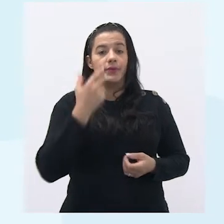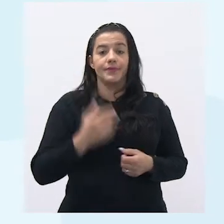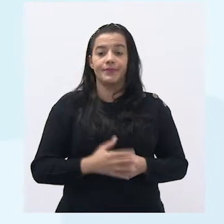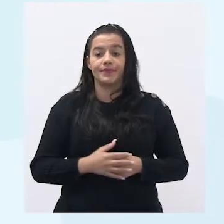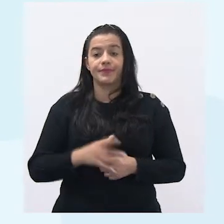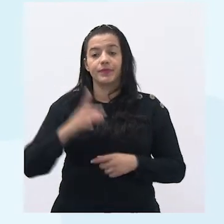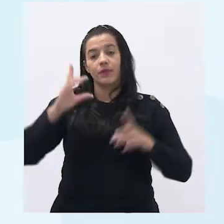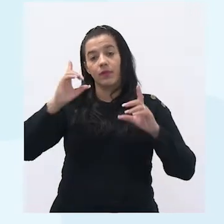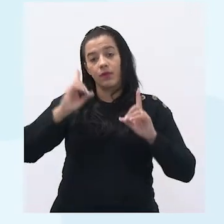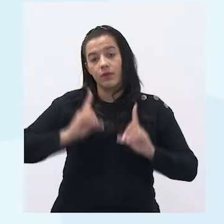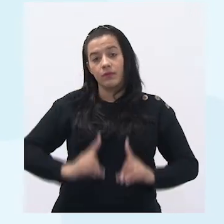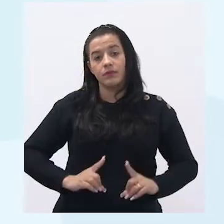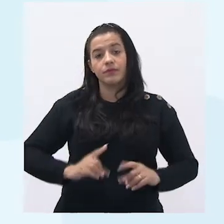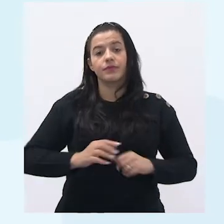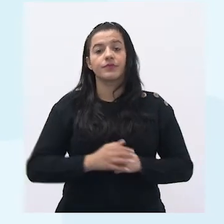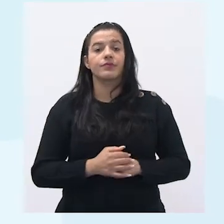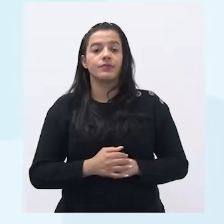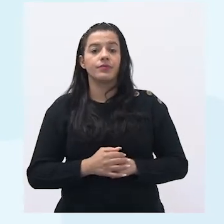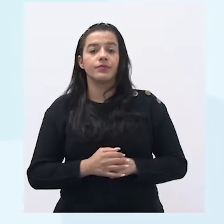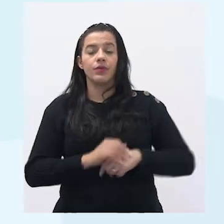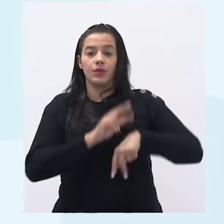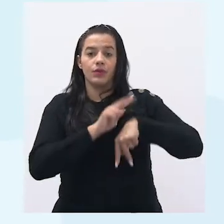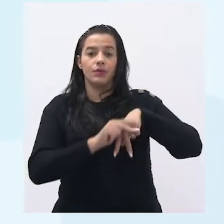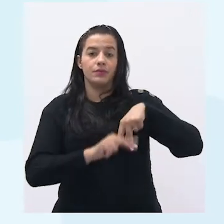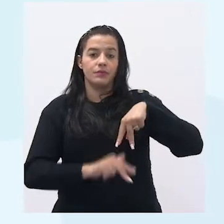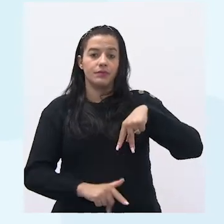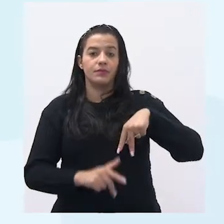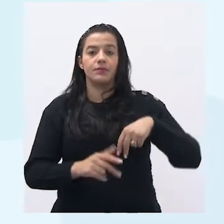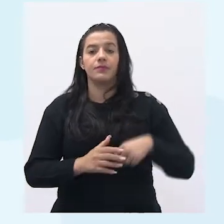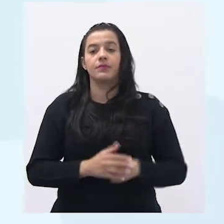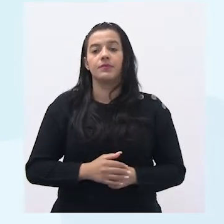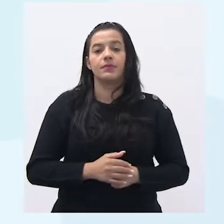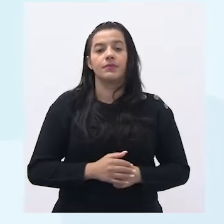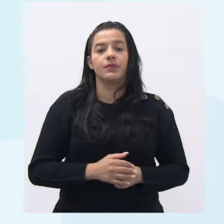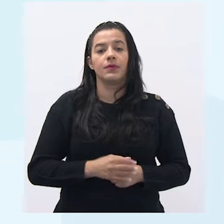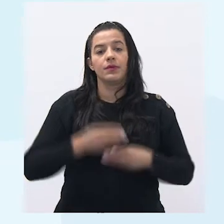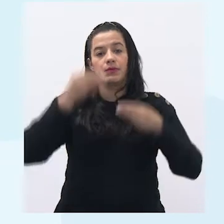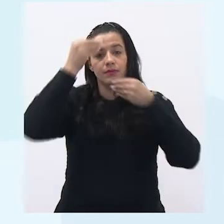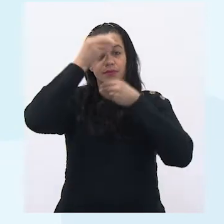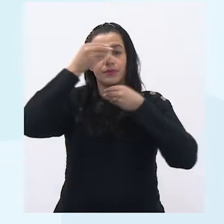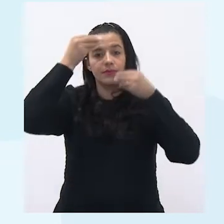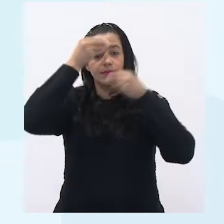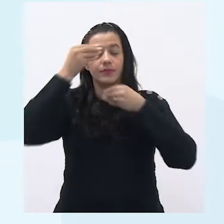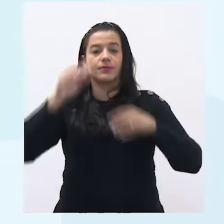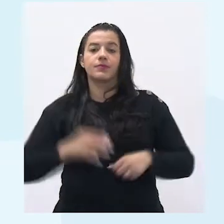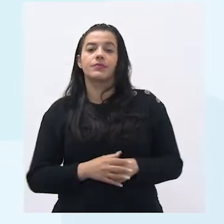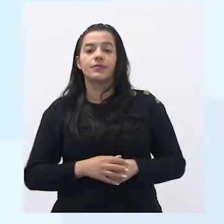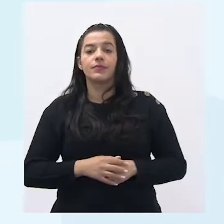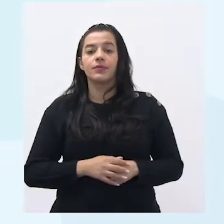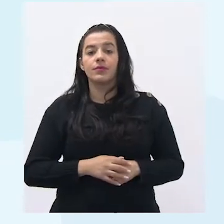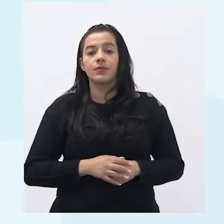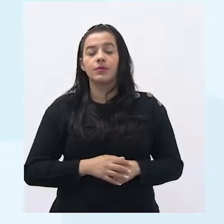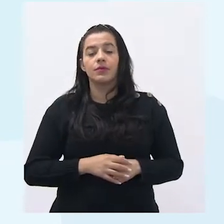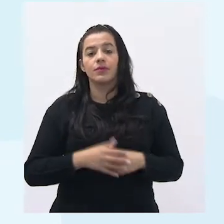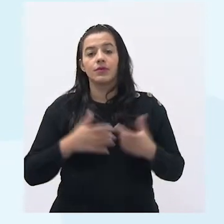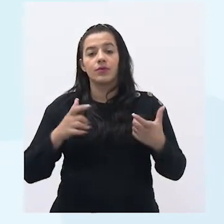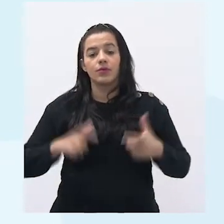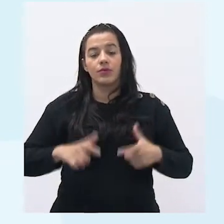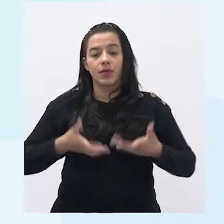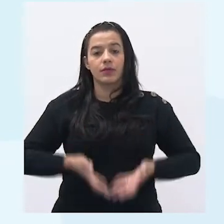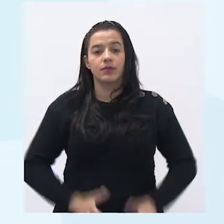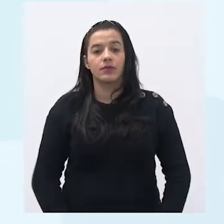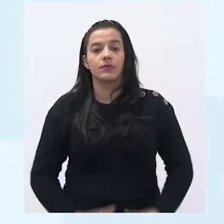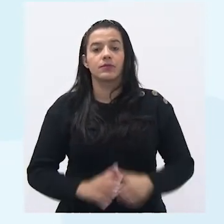Deficiência, identidade de gênero, orientação sexual, nacionalidade,